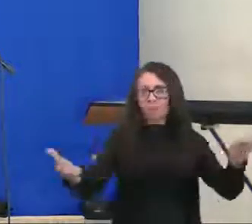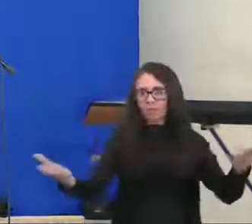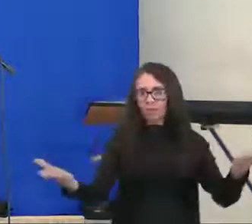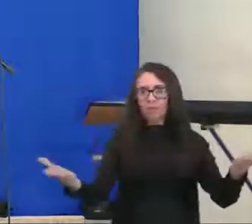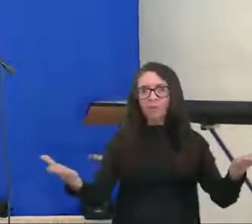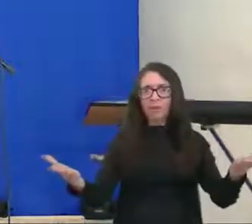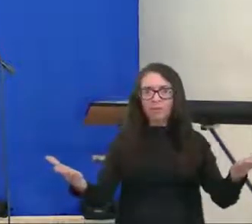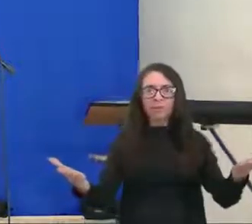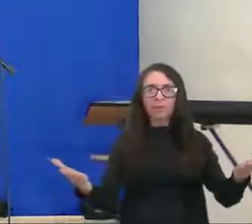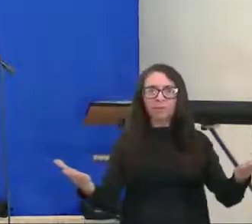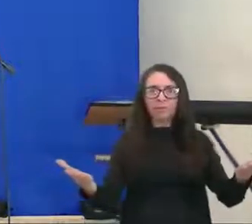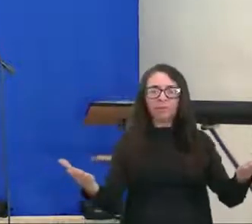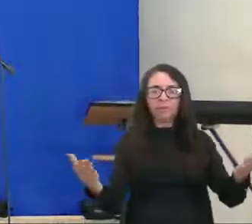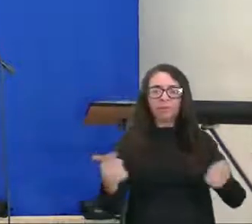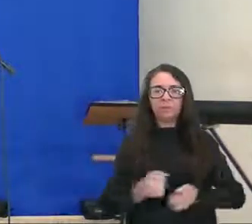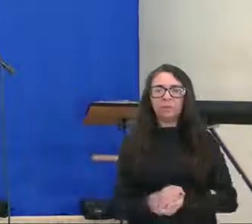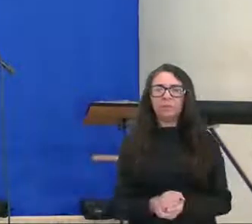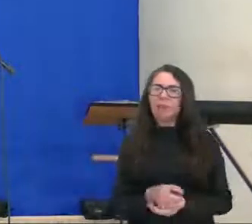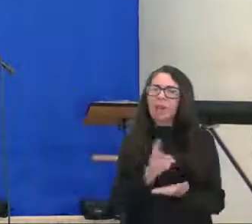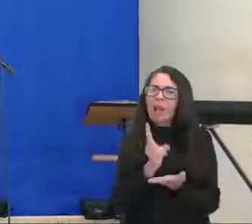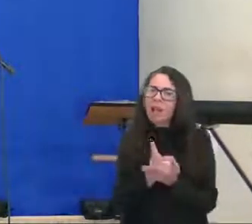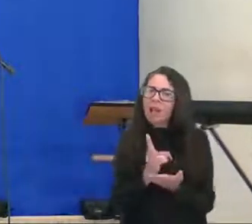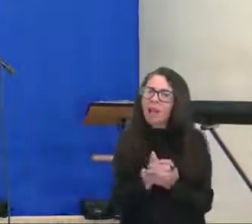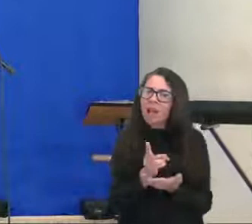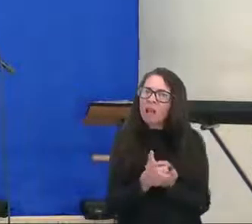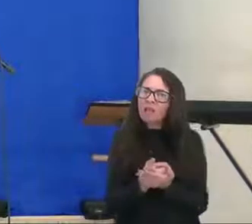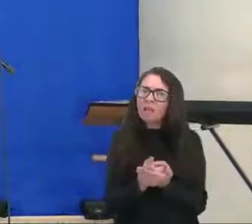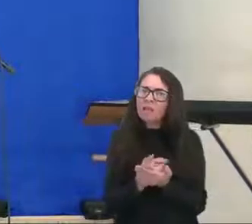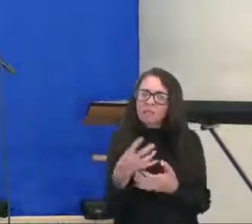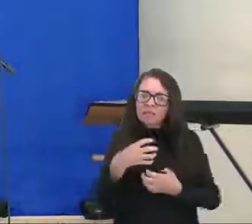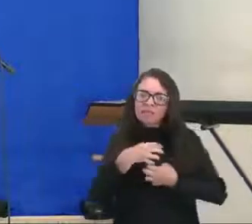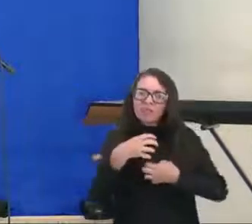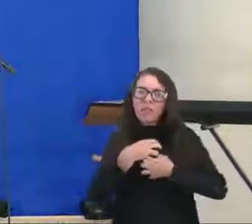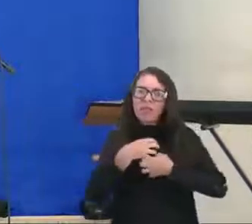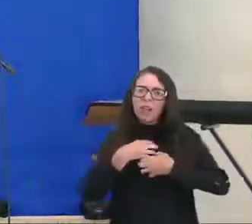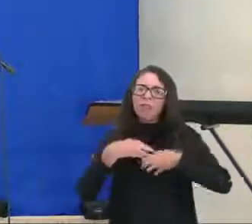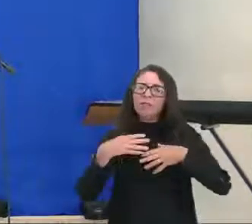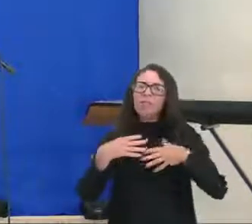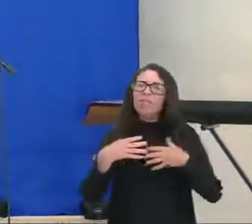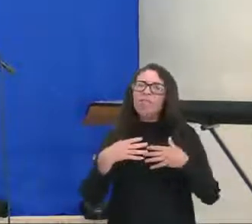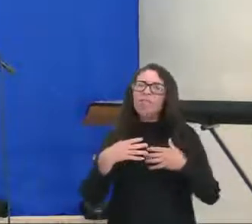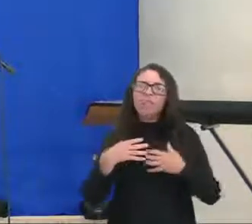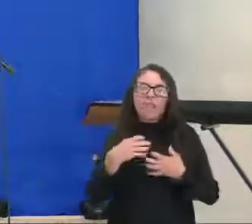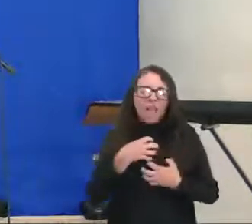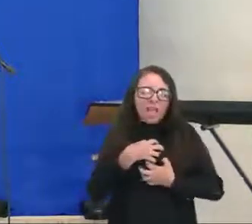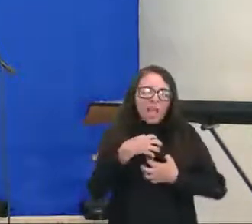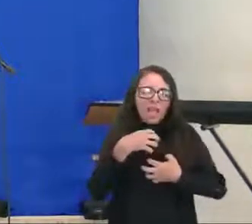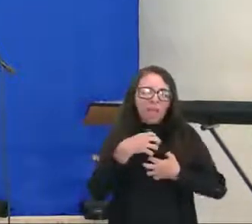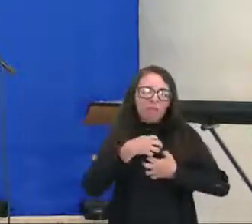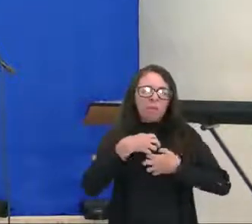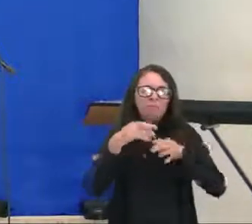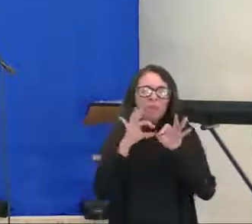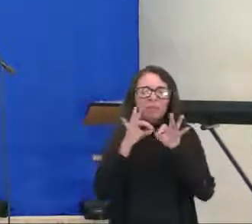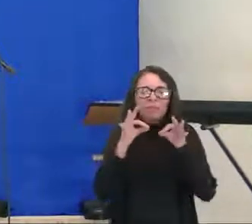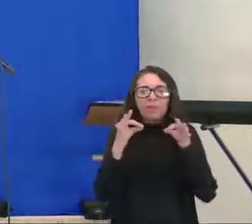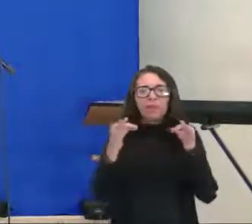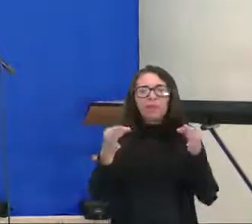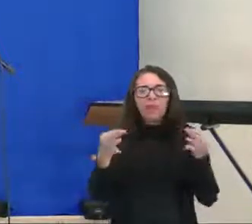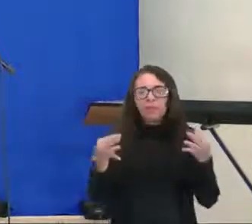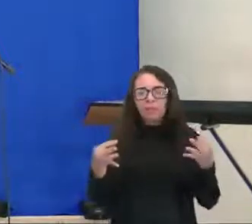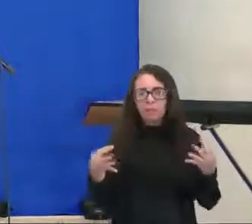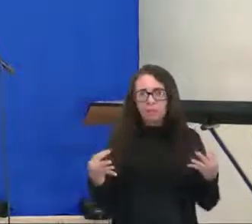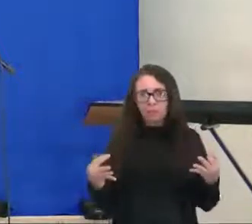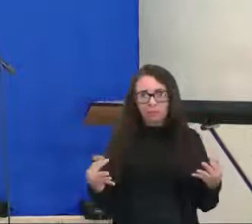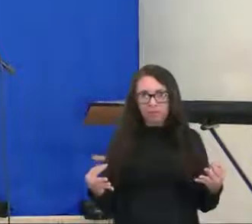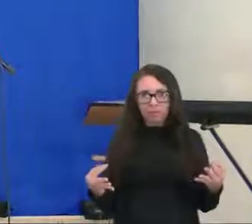eu. Eu estou crescendo. O irmão Paulo está crescendo aqui. O irmão Claudinei está crescendo. O irmão